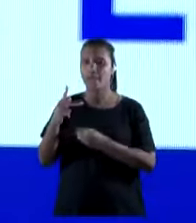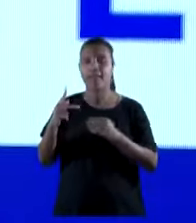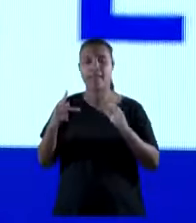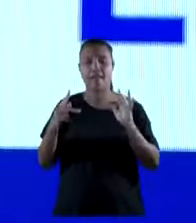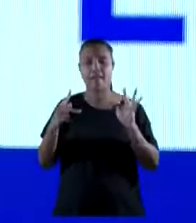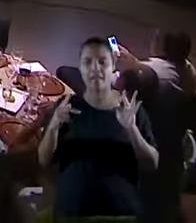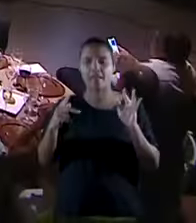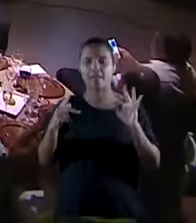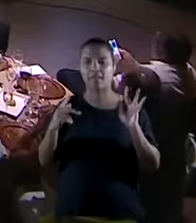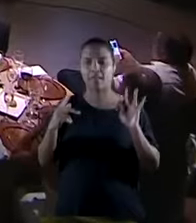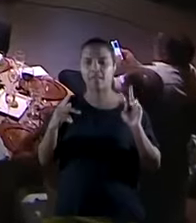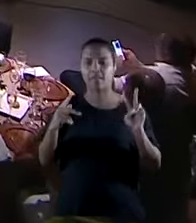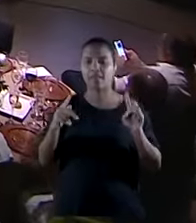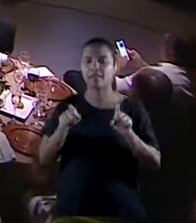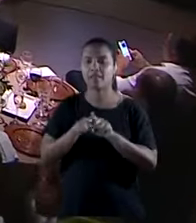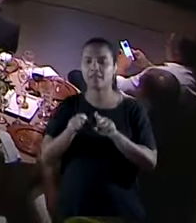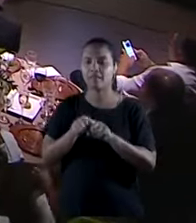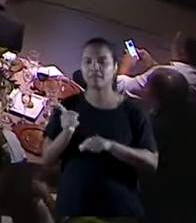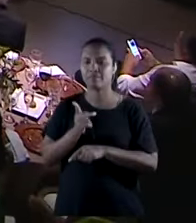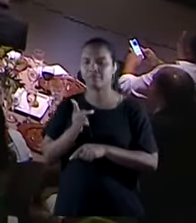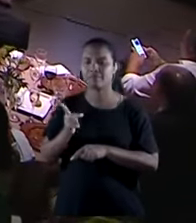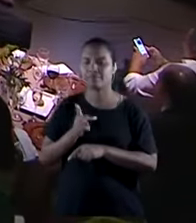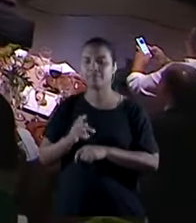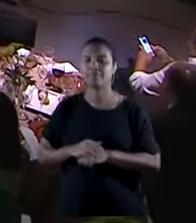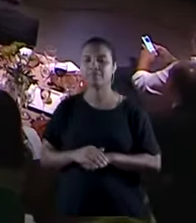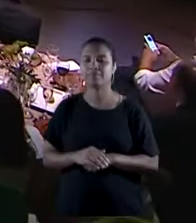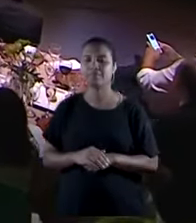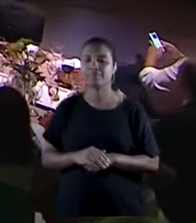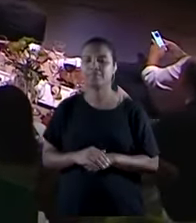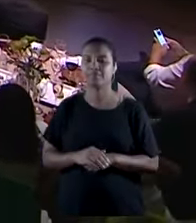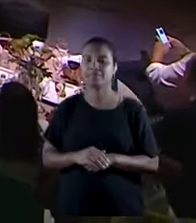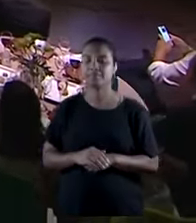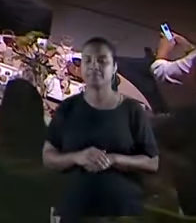neste Paulistão Sicredi 2024.